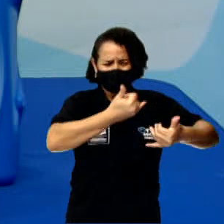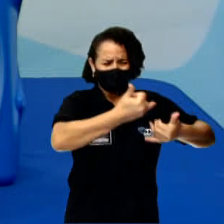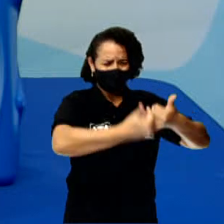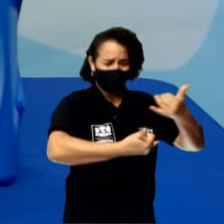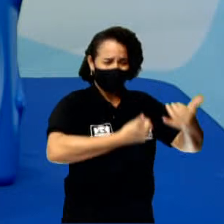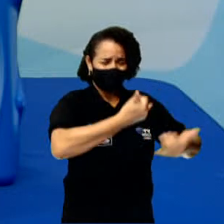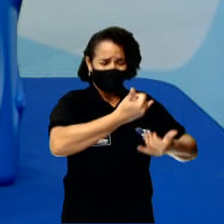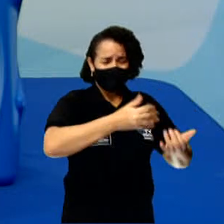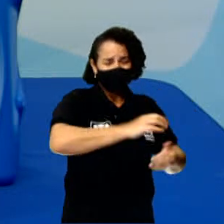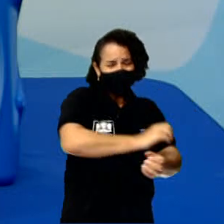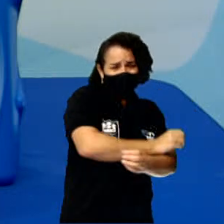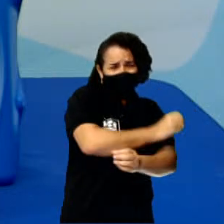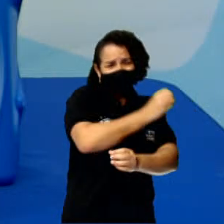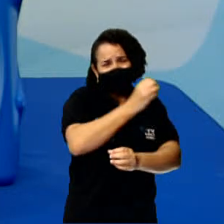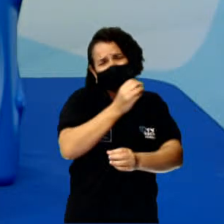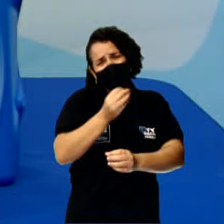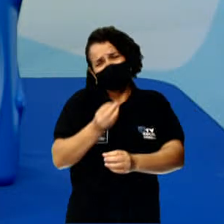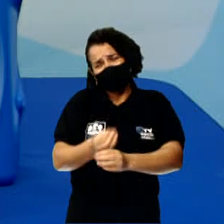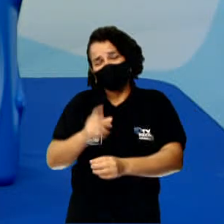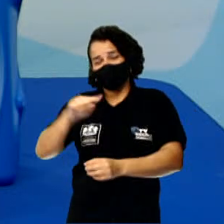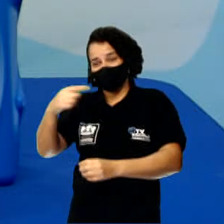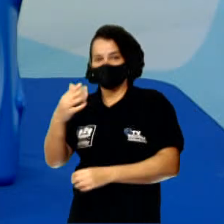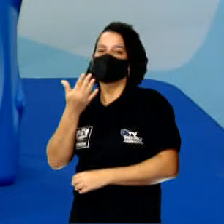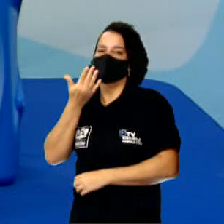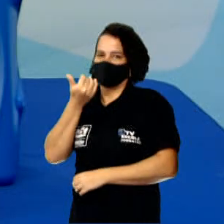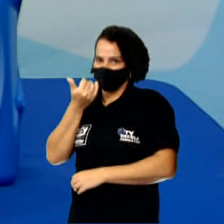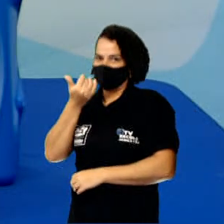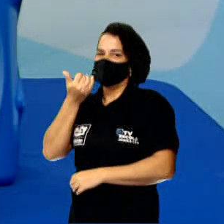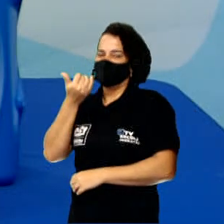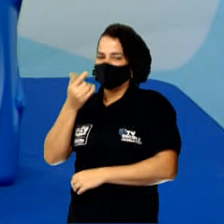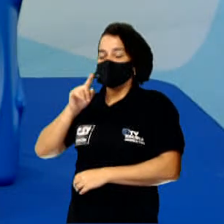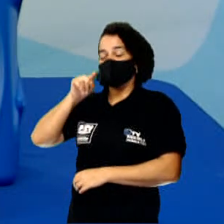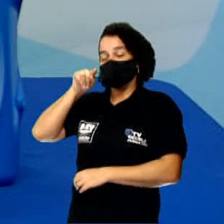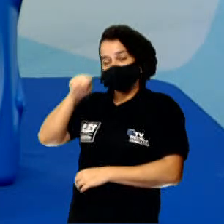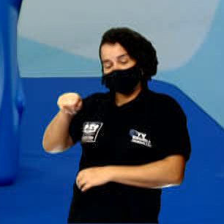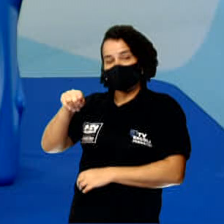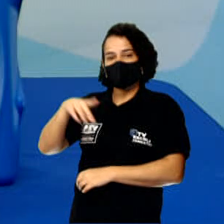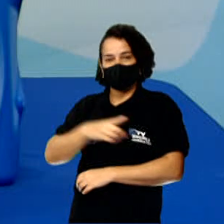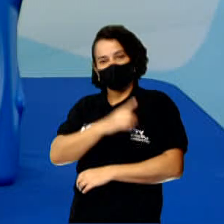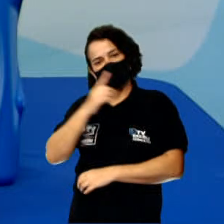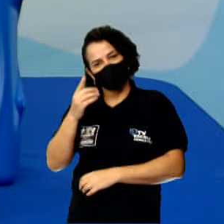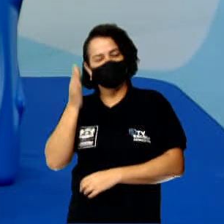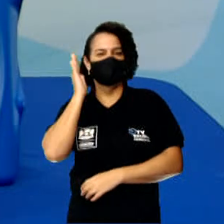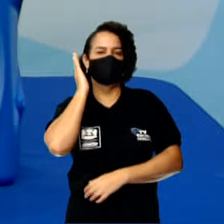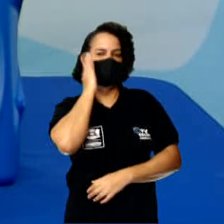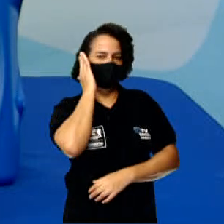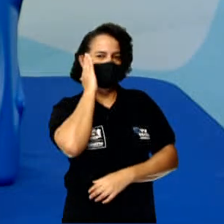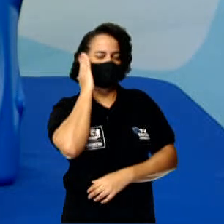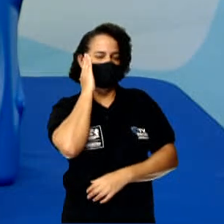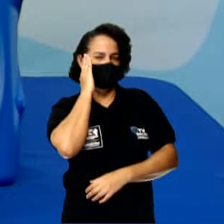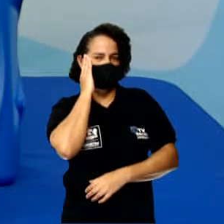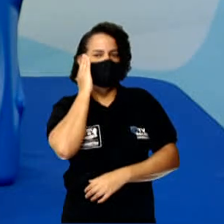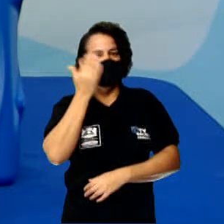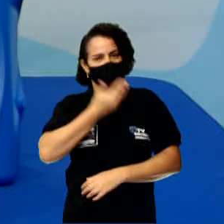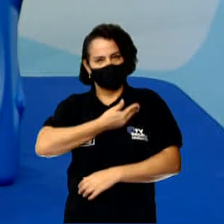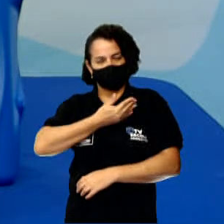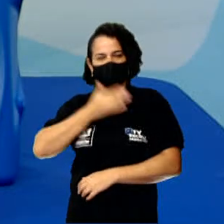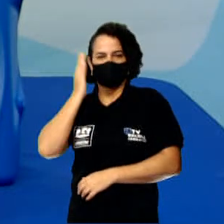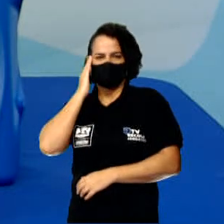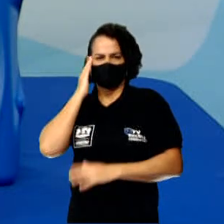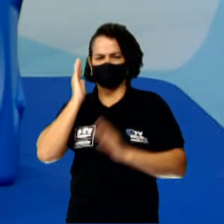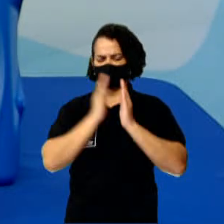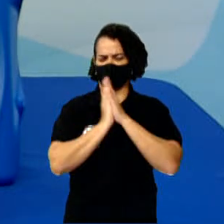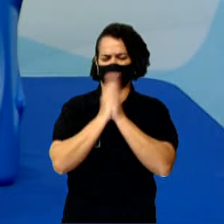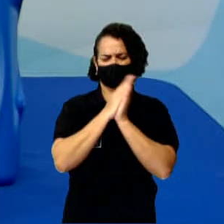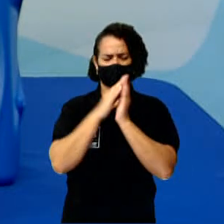inteirinha. Depois do lanche gostoso, puderam provar. A partir daquele dia, as meninas entenderam que por causa de uma boneca